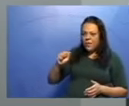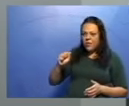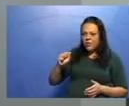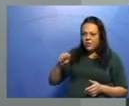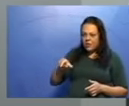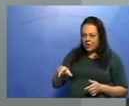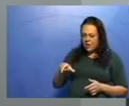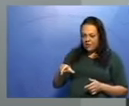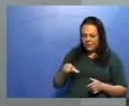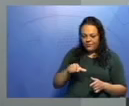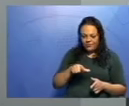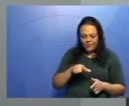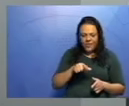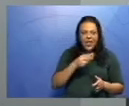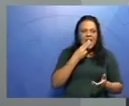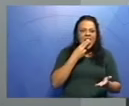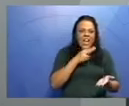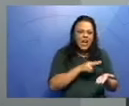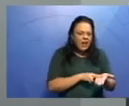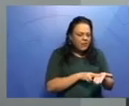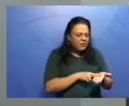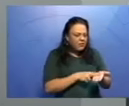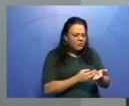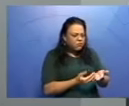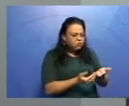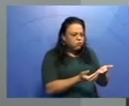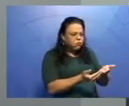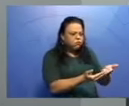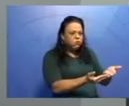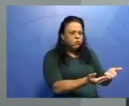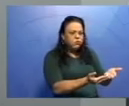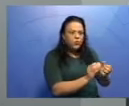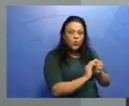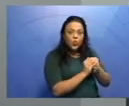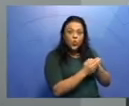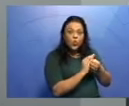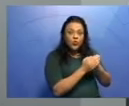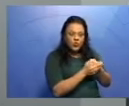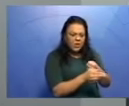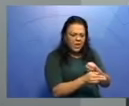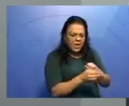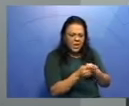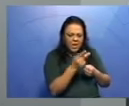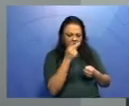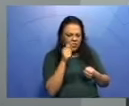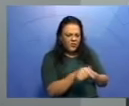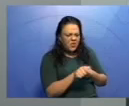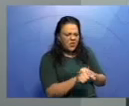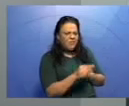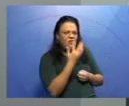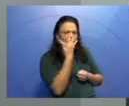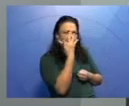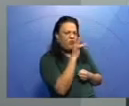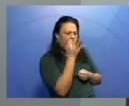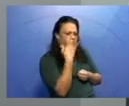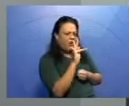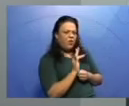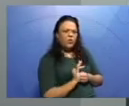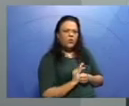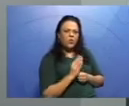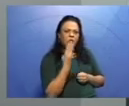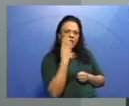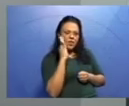bilhetes. Ele começa a receber bilhetes chamando-o de pérfido, de traidor. E aí